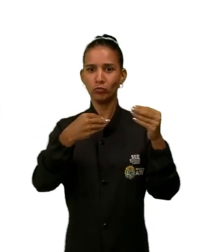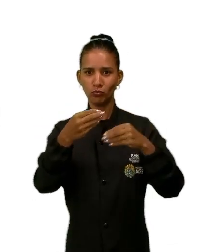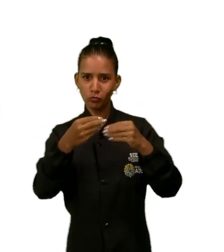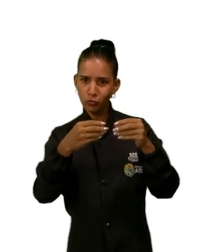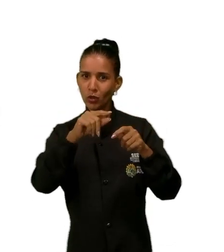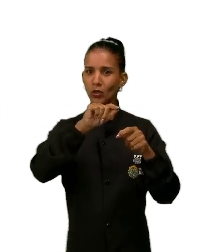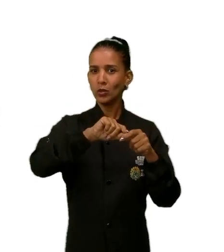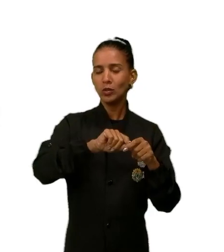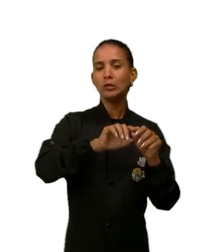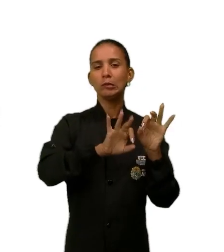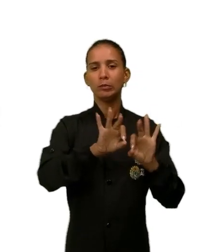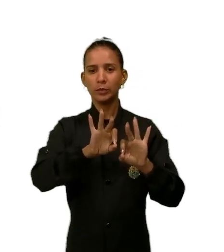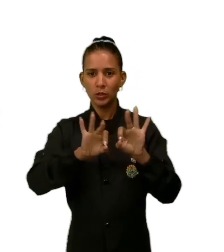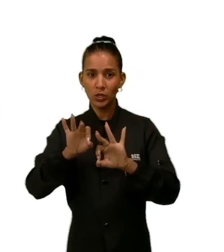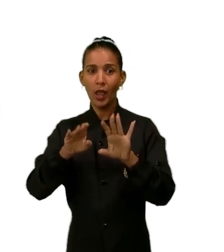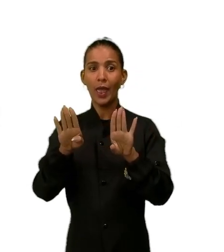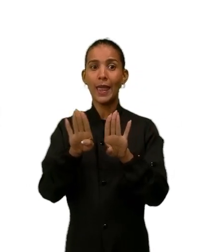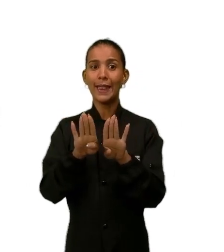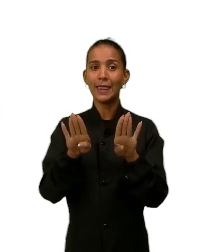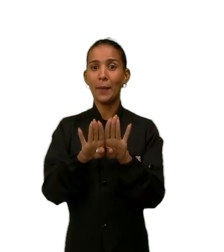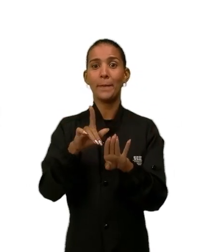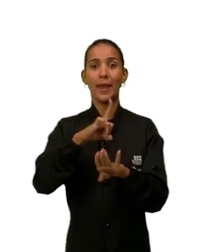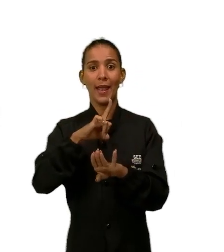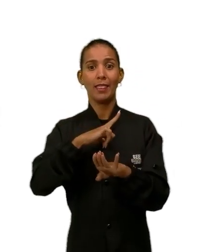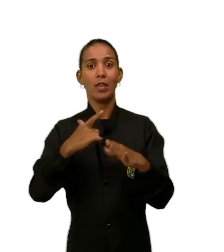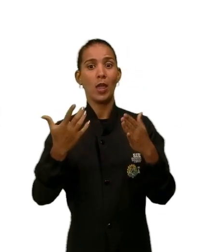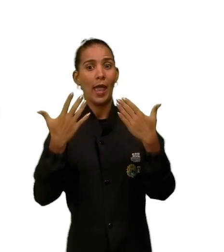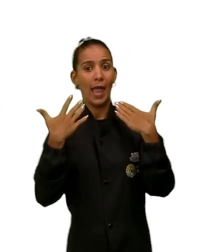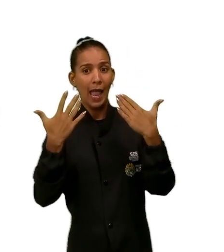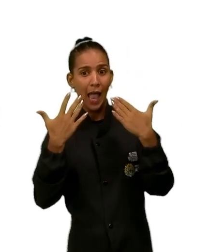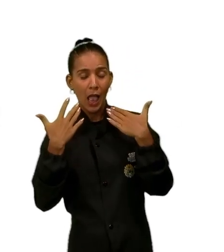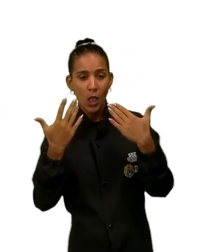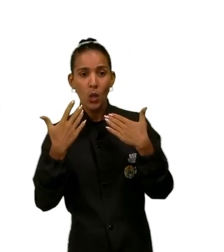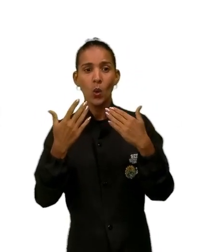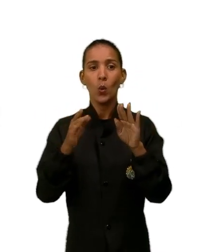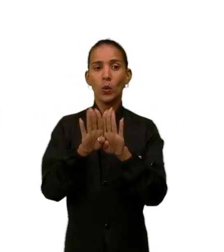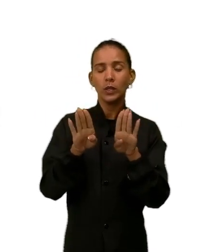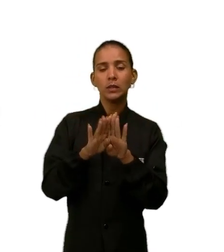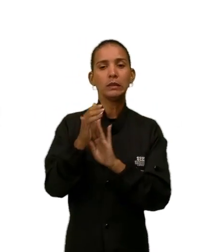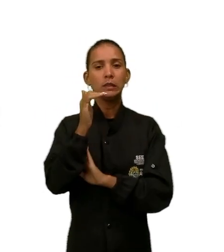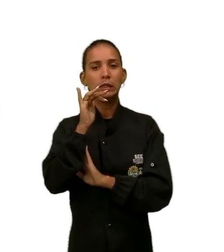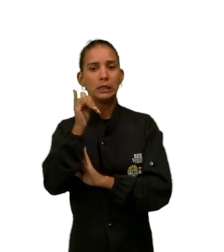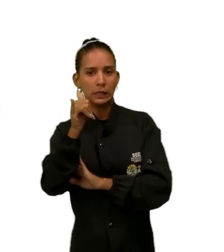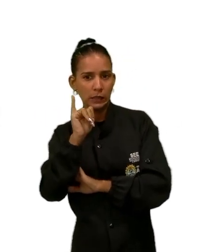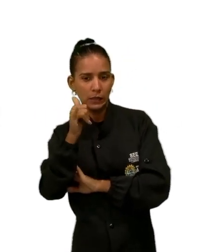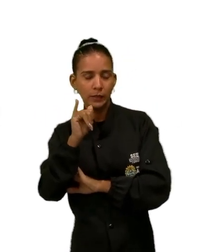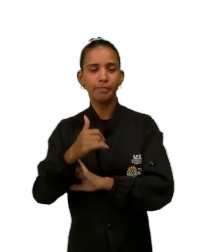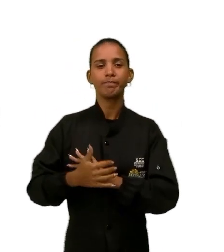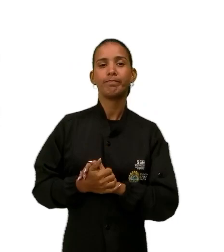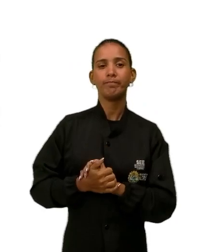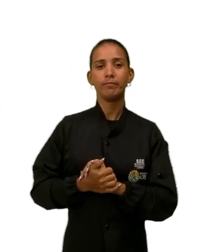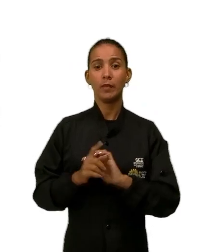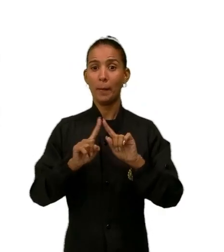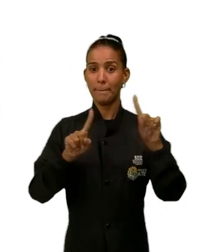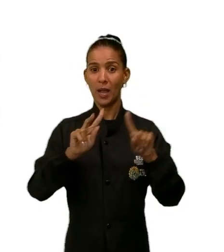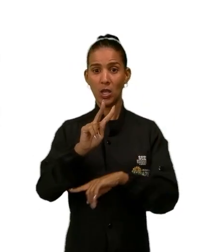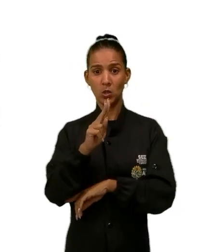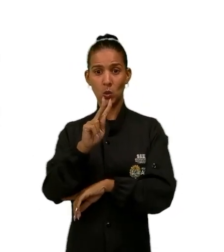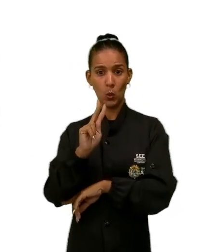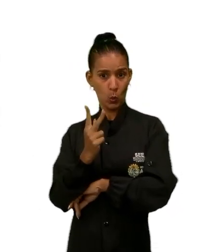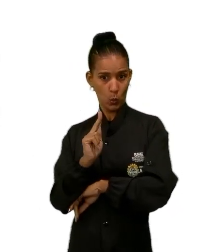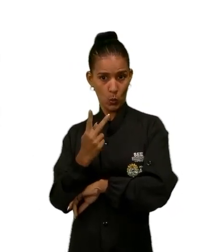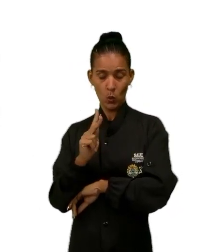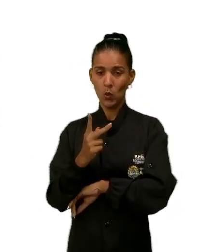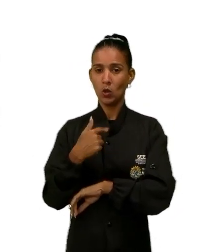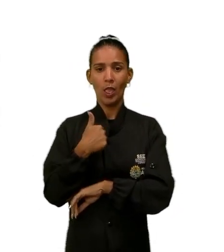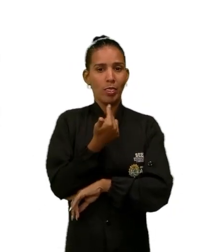e também são ótimos condutores tanto de calor quanto de eletricidade. O hidrogênio, ele não participa de nenhuma família,